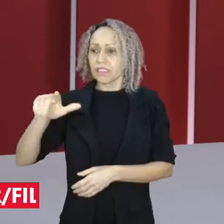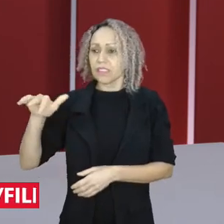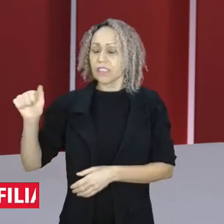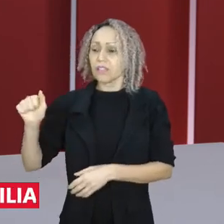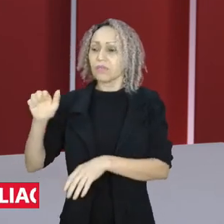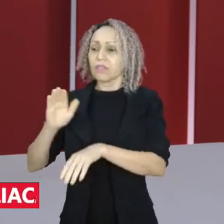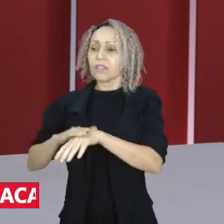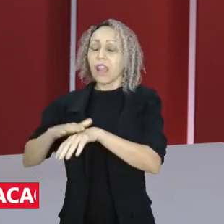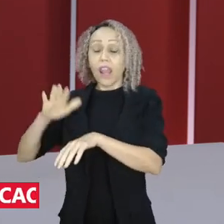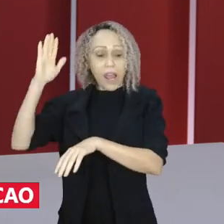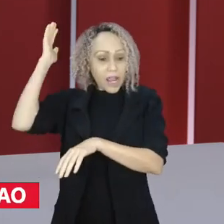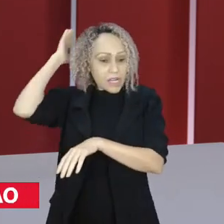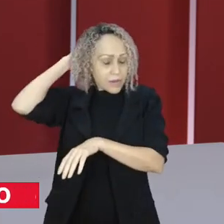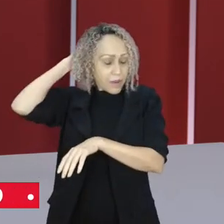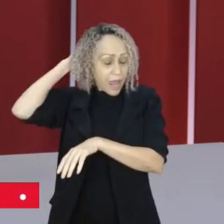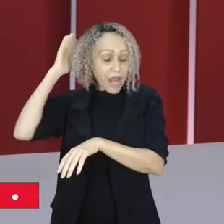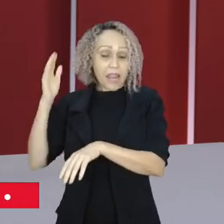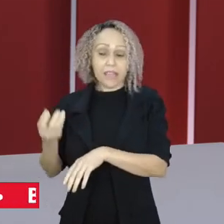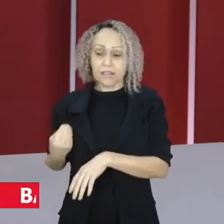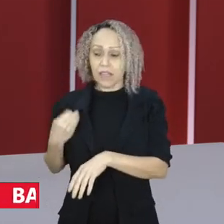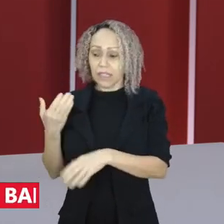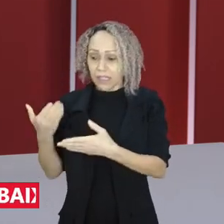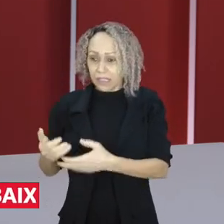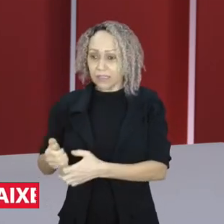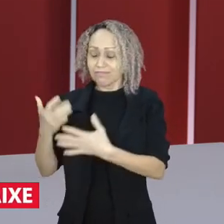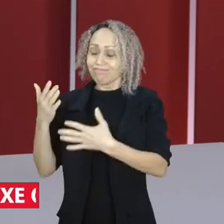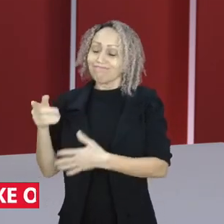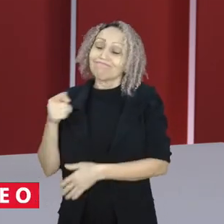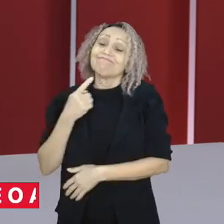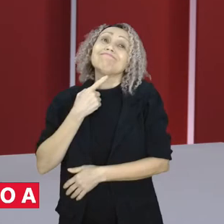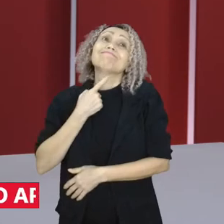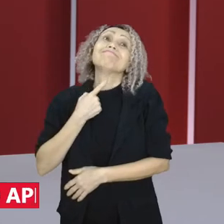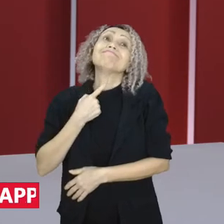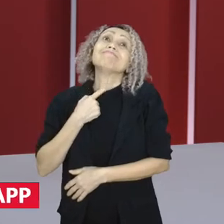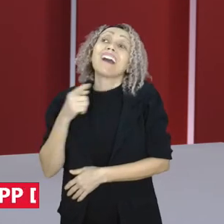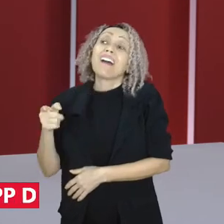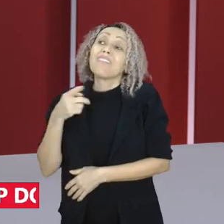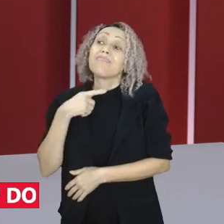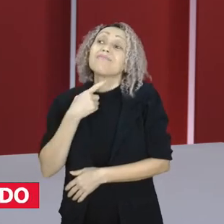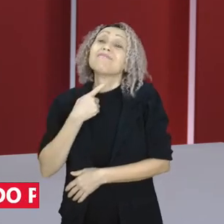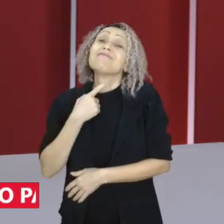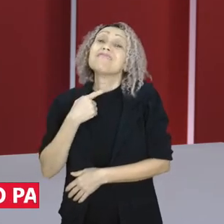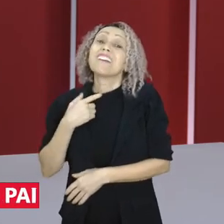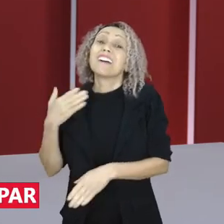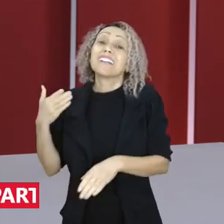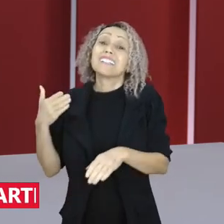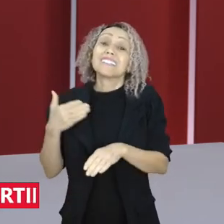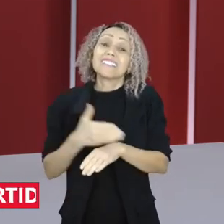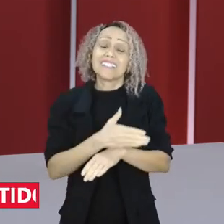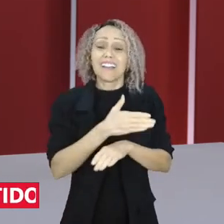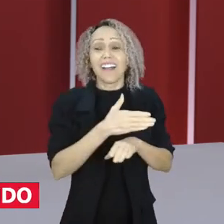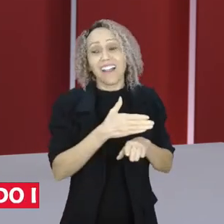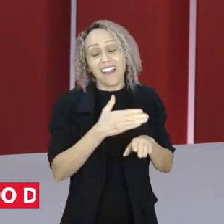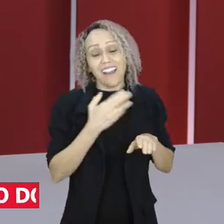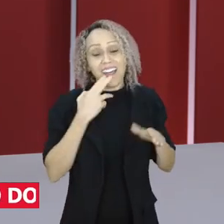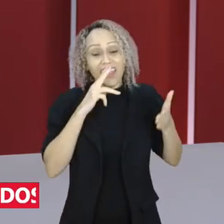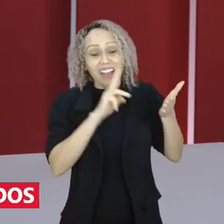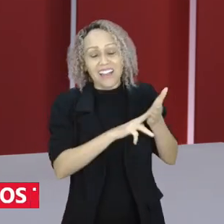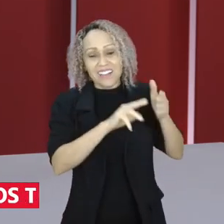Belém aqui ó vontade de estar na posse mas como eu não vou poder vou mandar meu representante meu filho